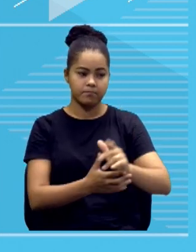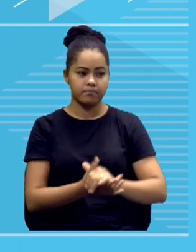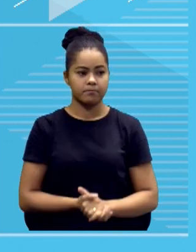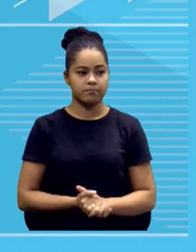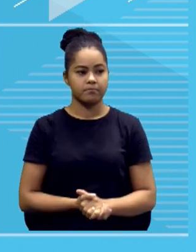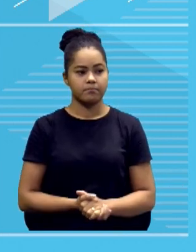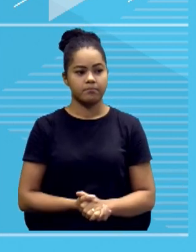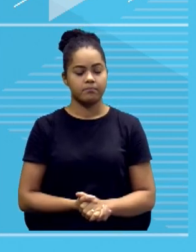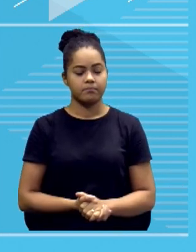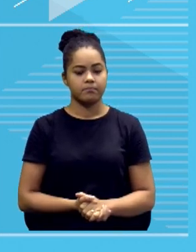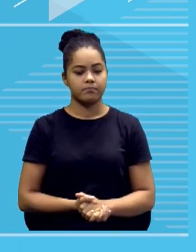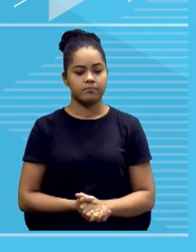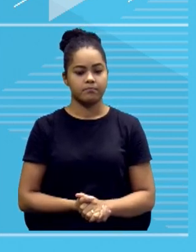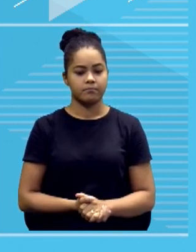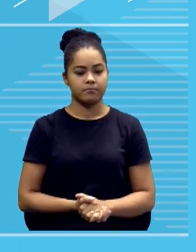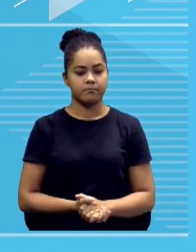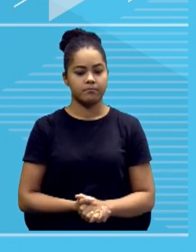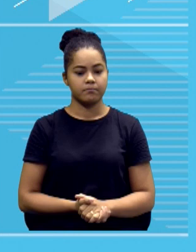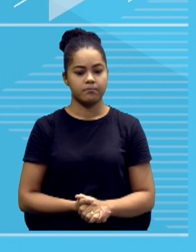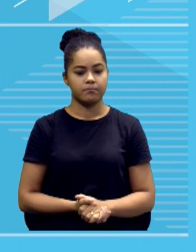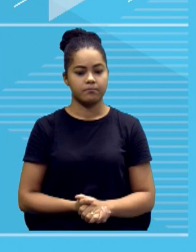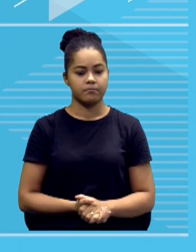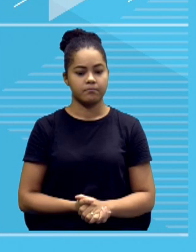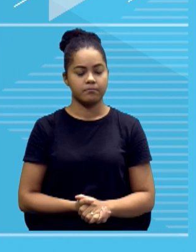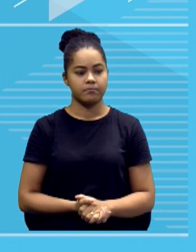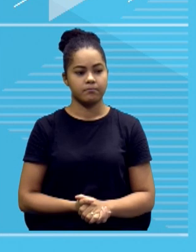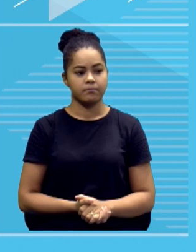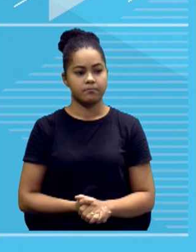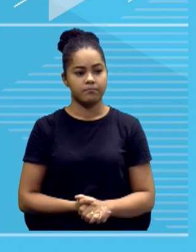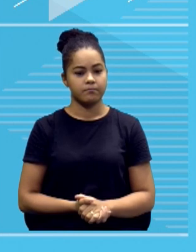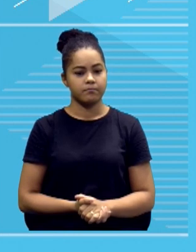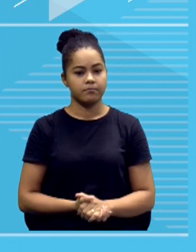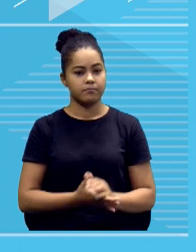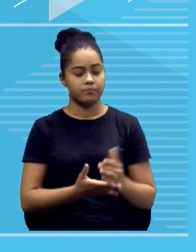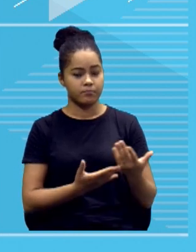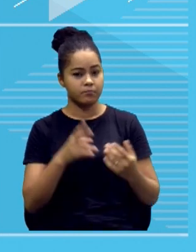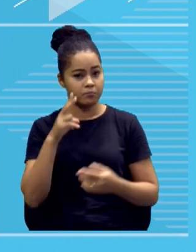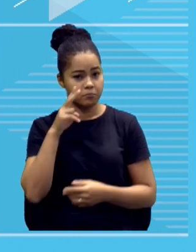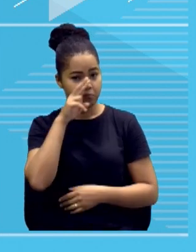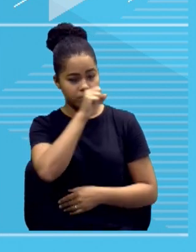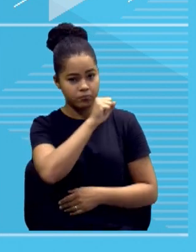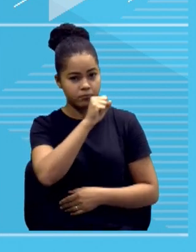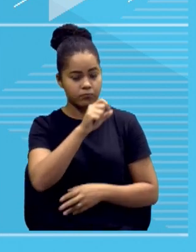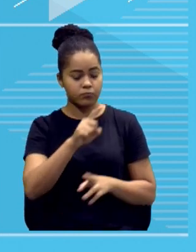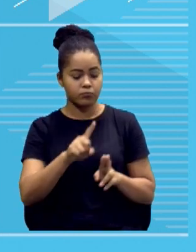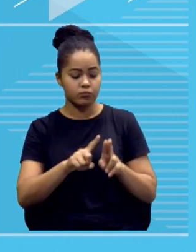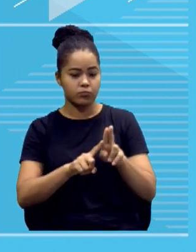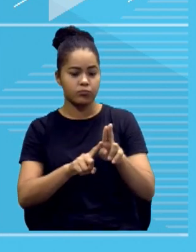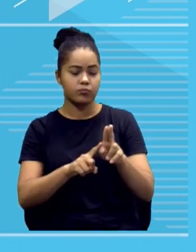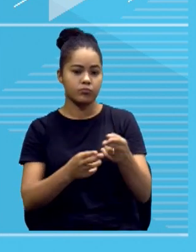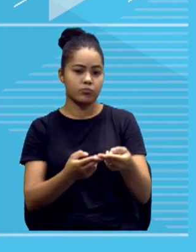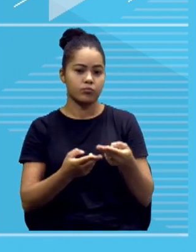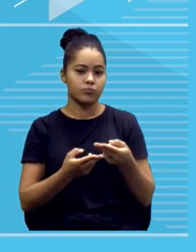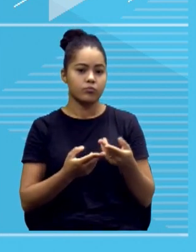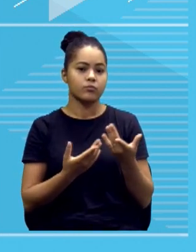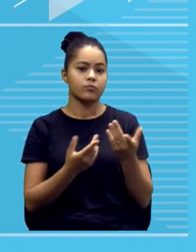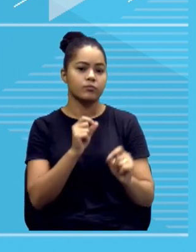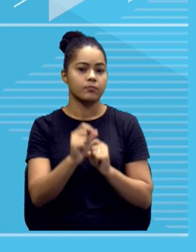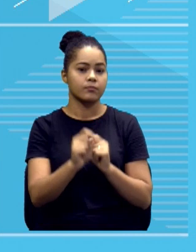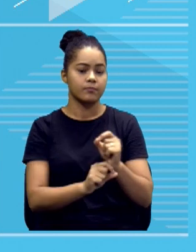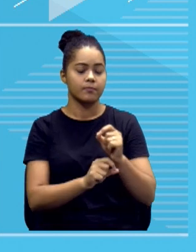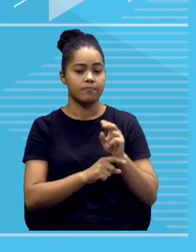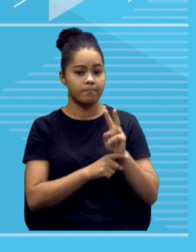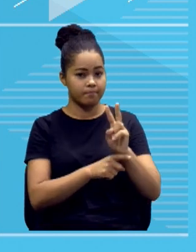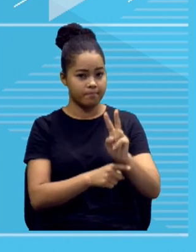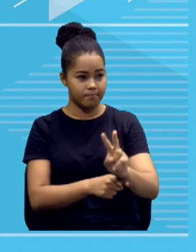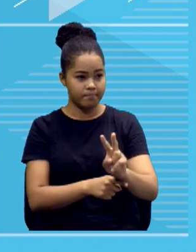outros aparelhos elétricos. Mas aqui a nossa FEM, nossa força eletromotriz, é simbolizada pelo volt, ok?